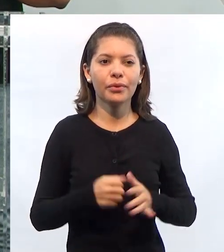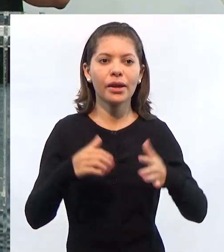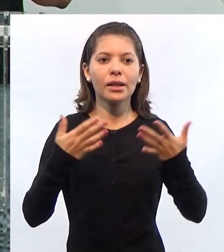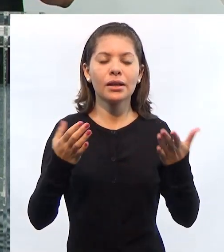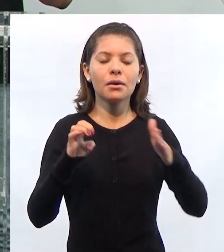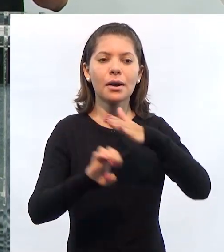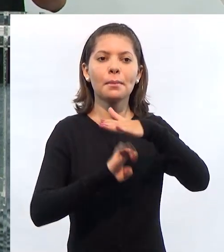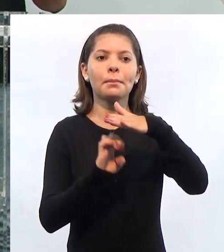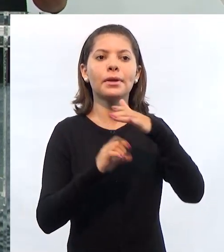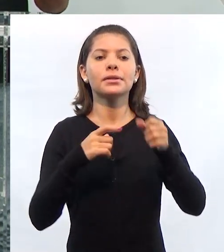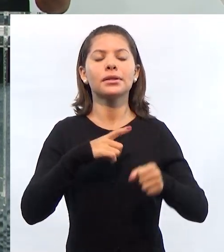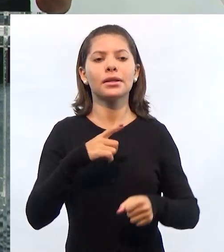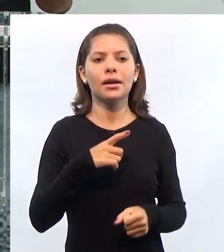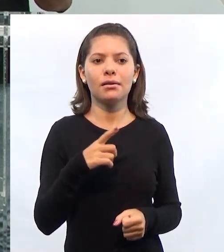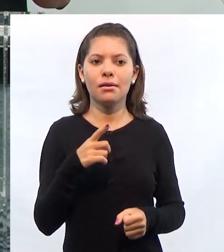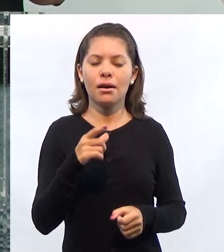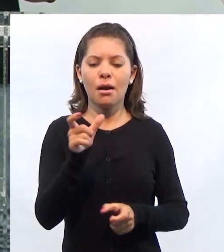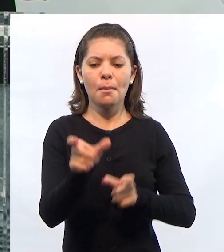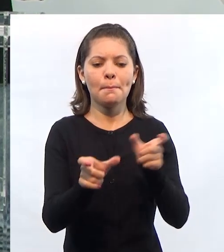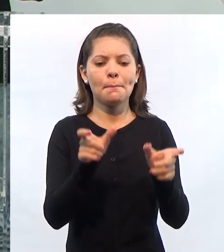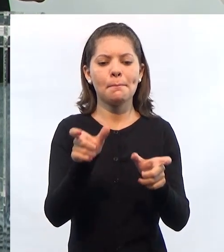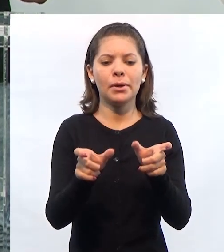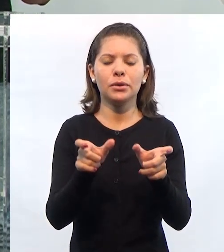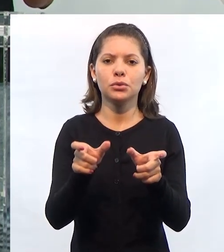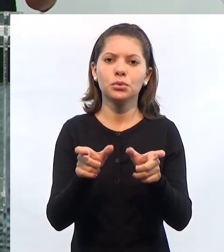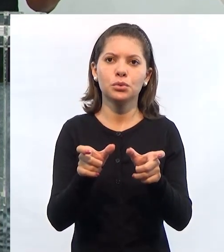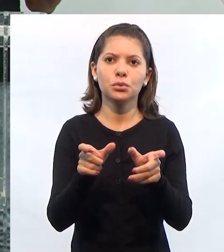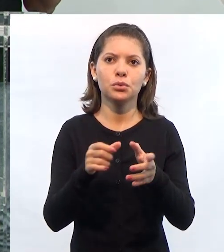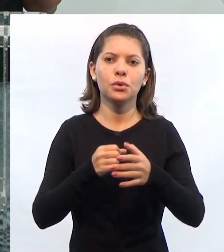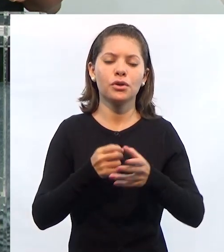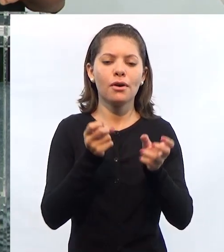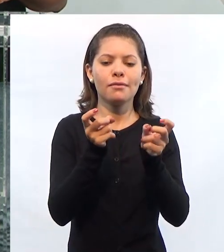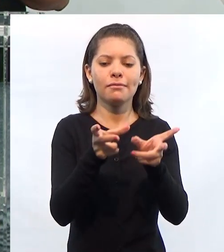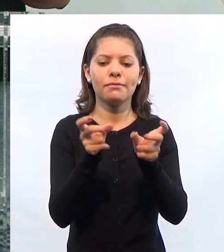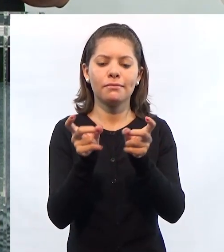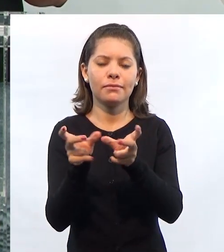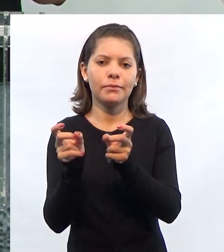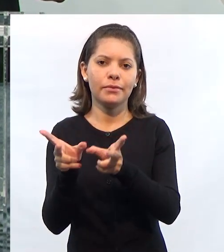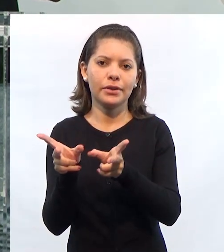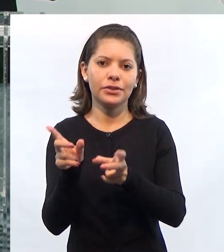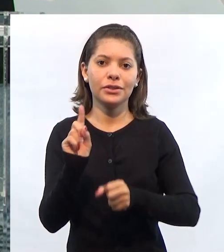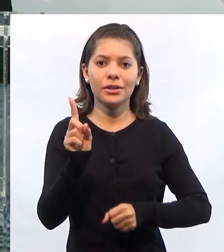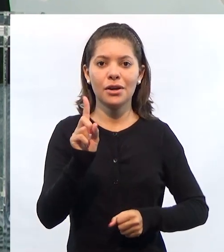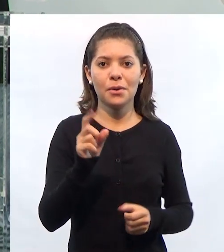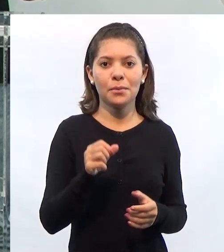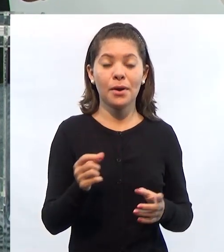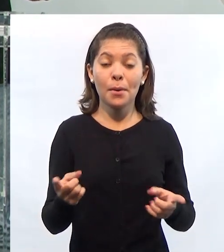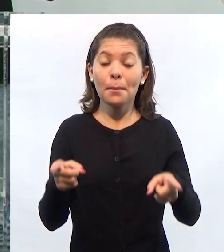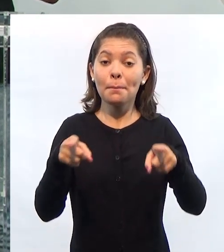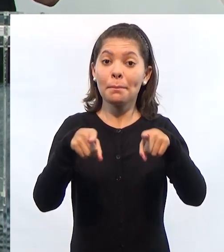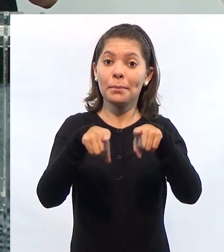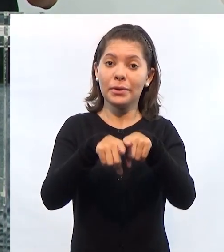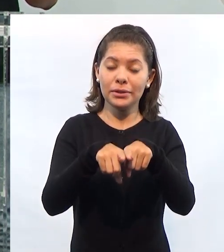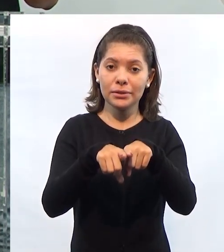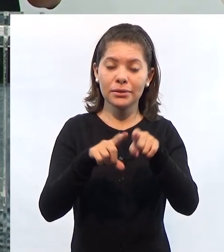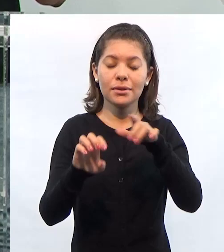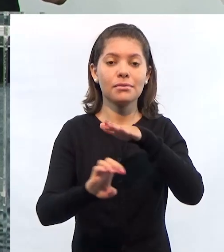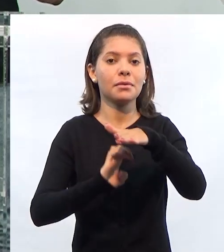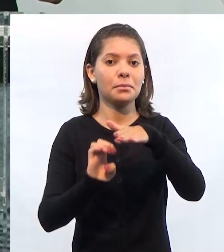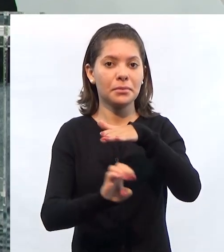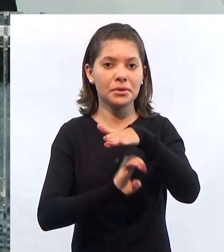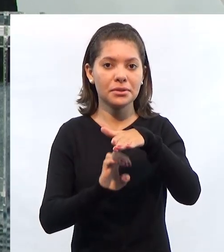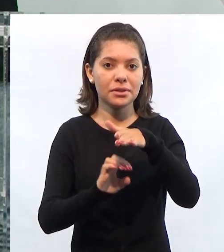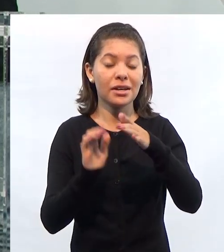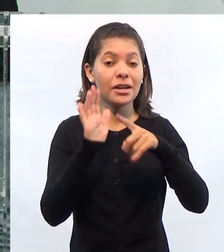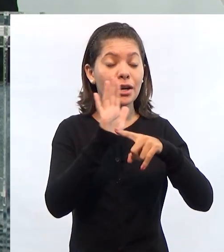Então, a empresa tem esses fornecedores não como alguém que apenas vende produtos para ela, mas como uma pessoa parceira, uma empresa parceira